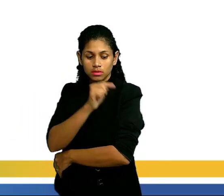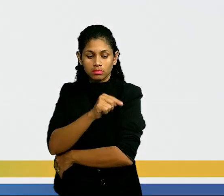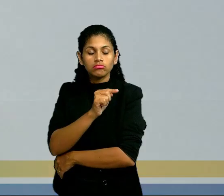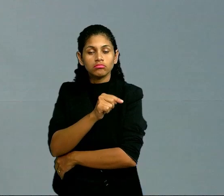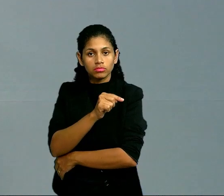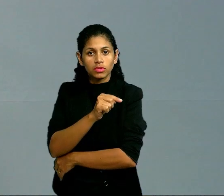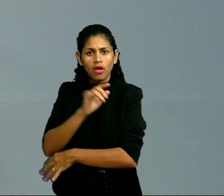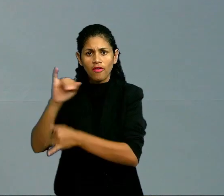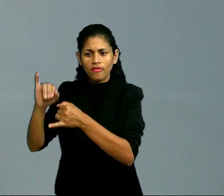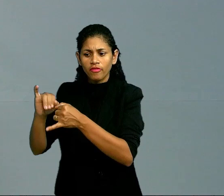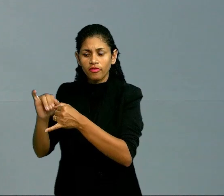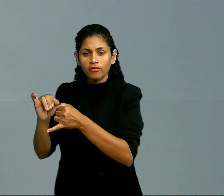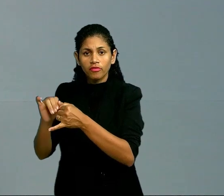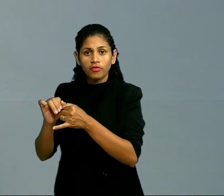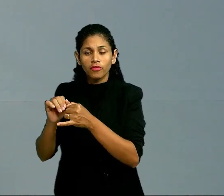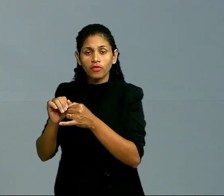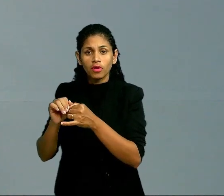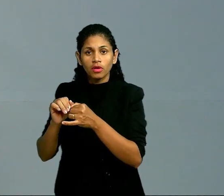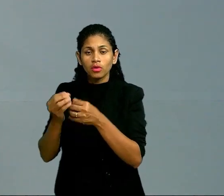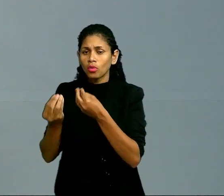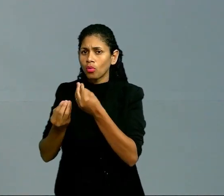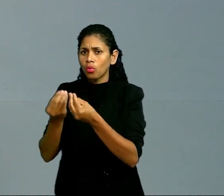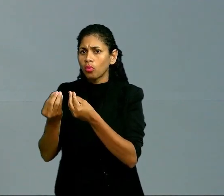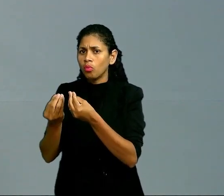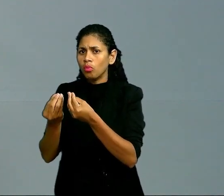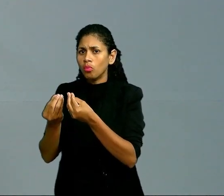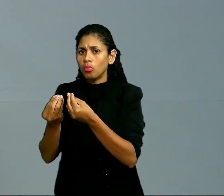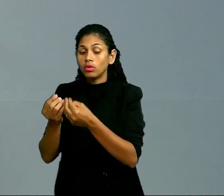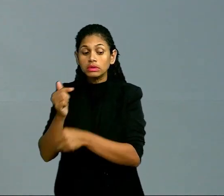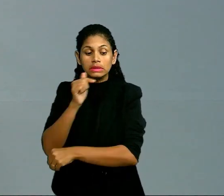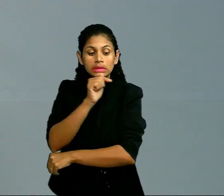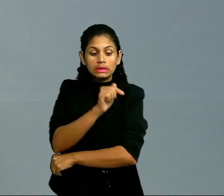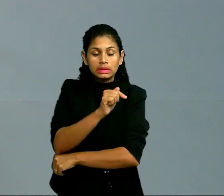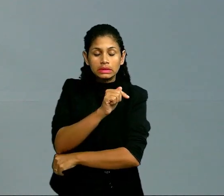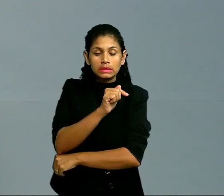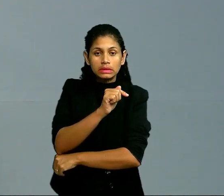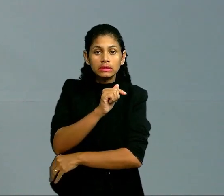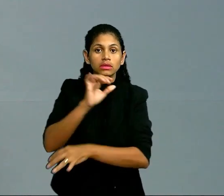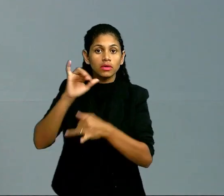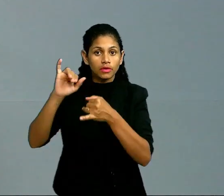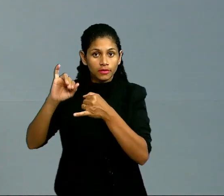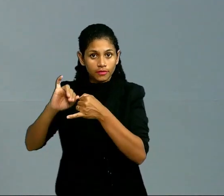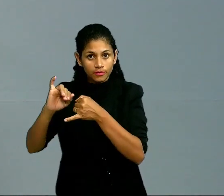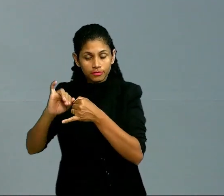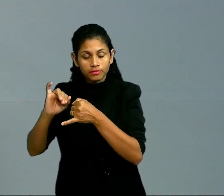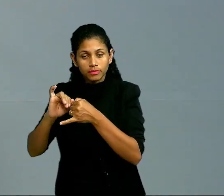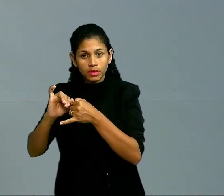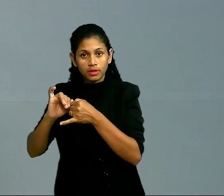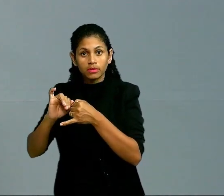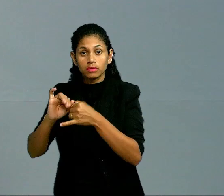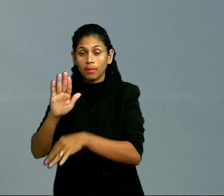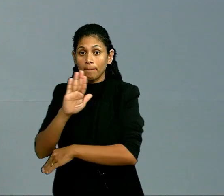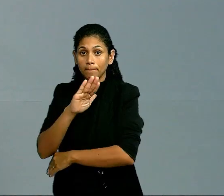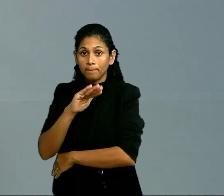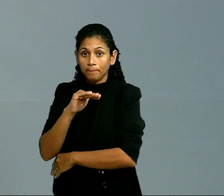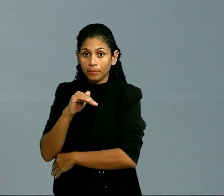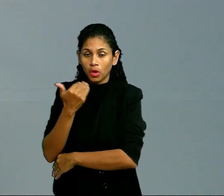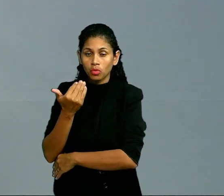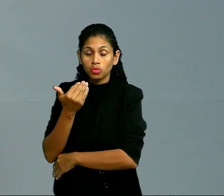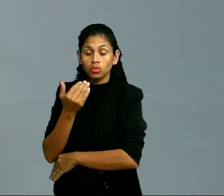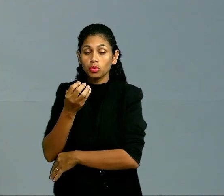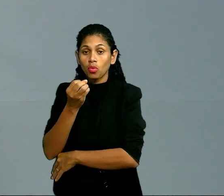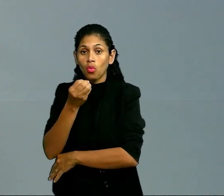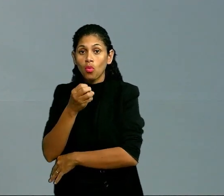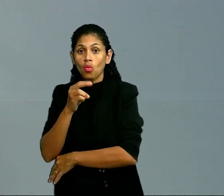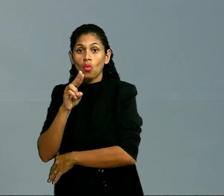atenuados. Pessoal, em outras palavras, quando eu falar inativos ou atenuados, eu quero falar que ou ele está morto ou ele está